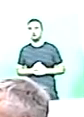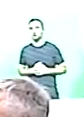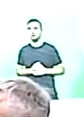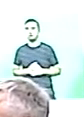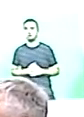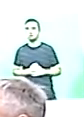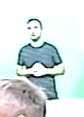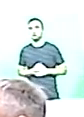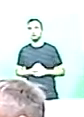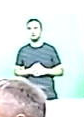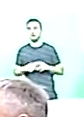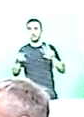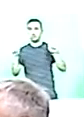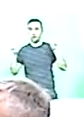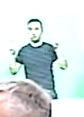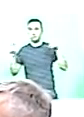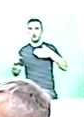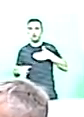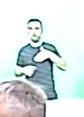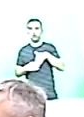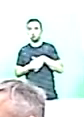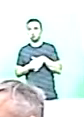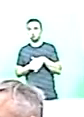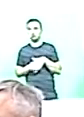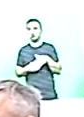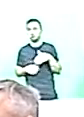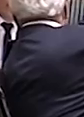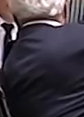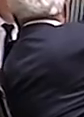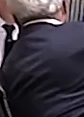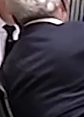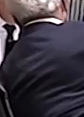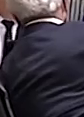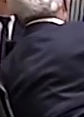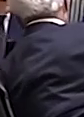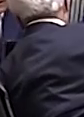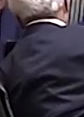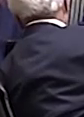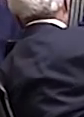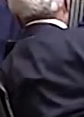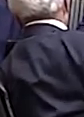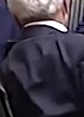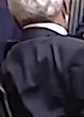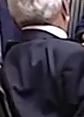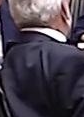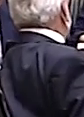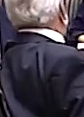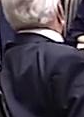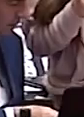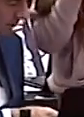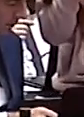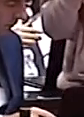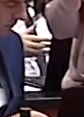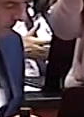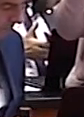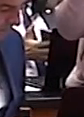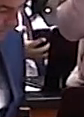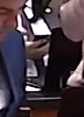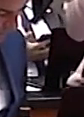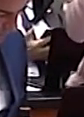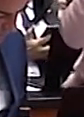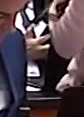de lei protocolado no ano passado de autoria do então Deputado Paulo e seu que revoga a lei de